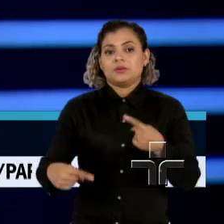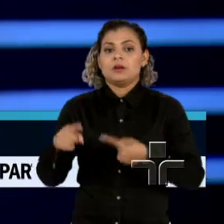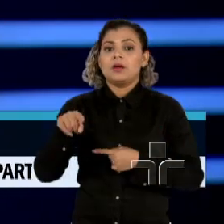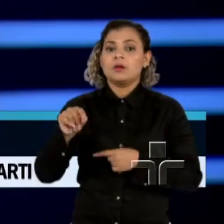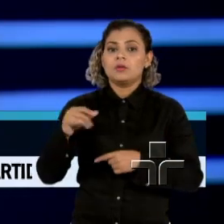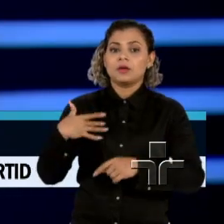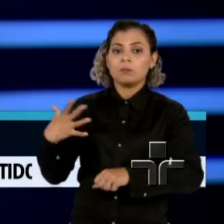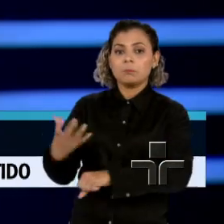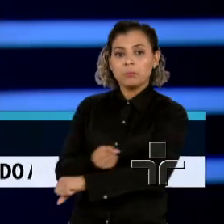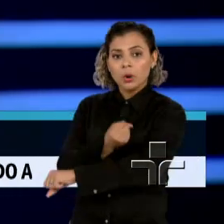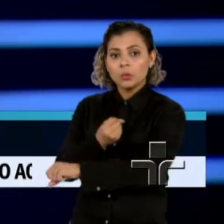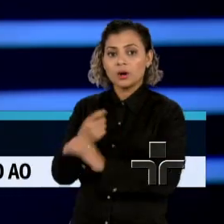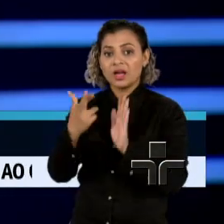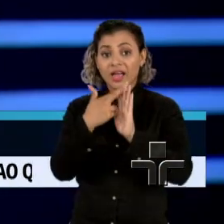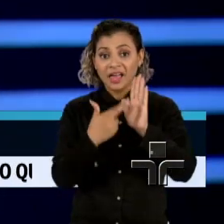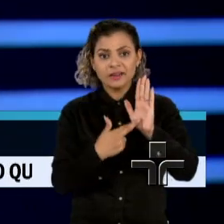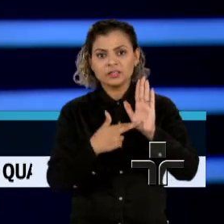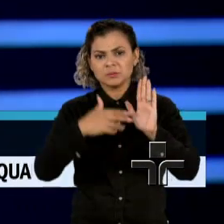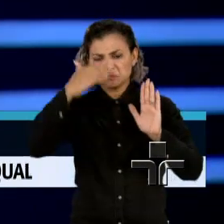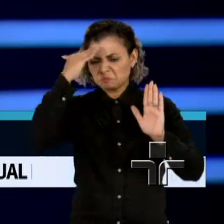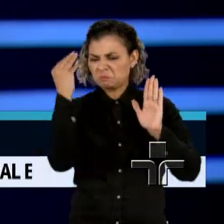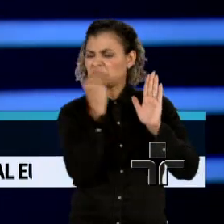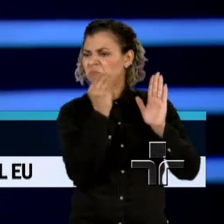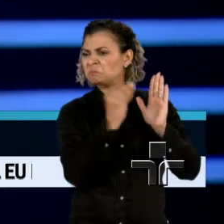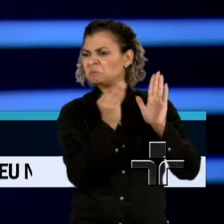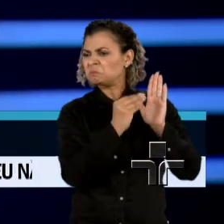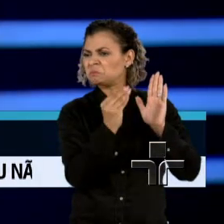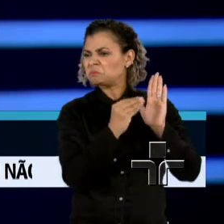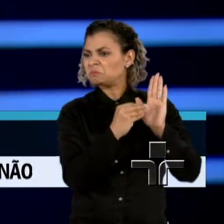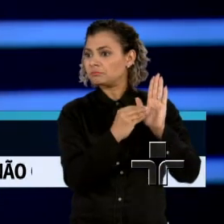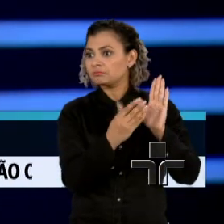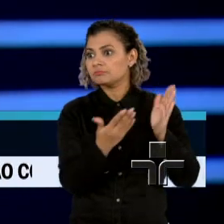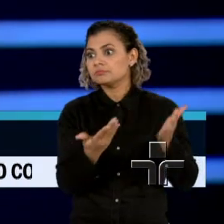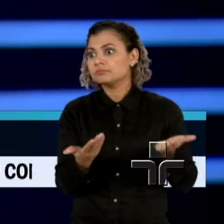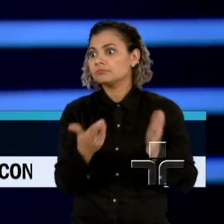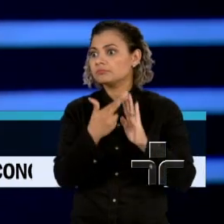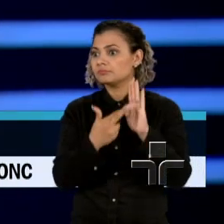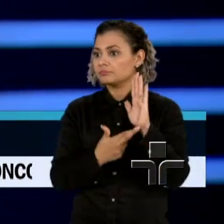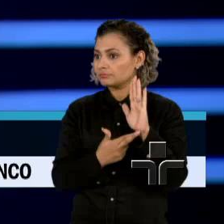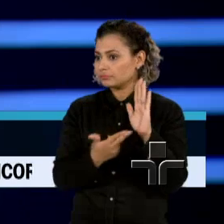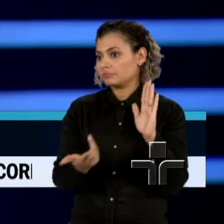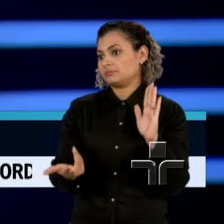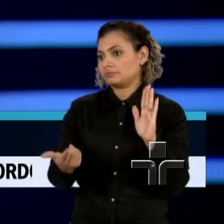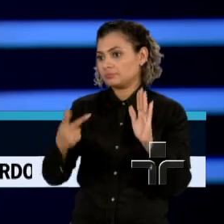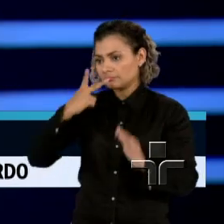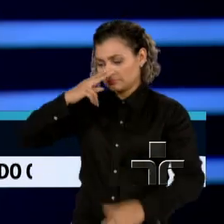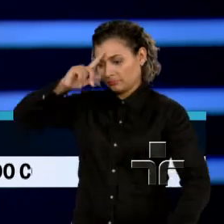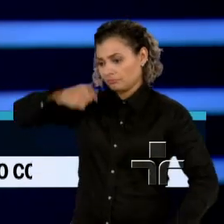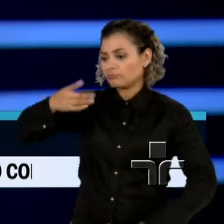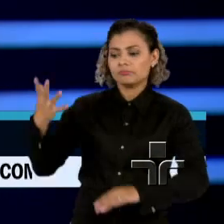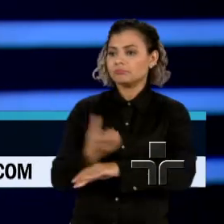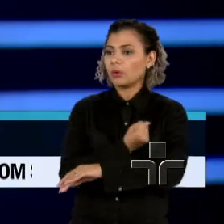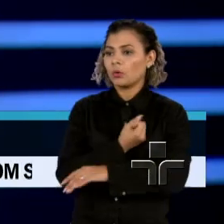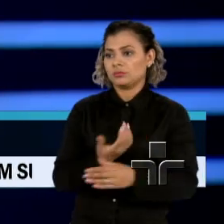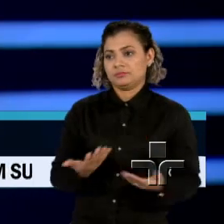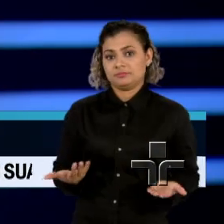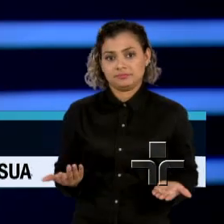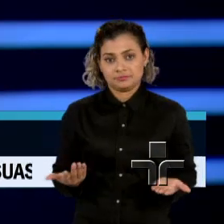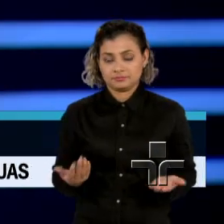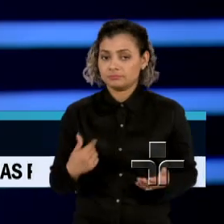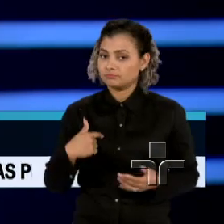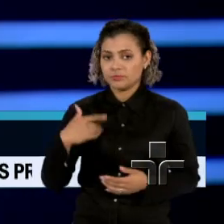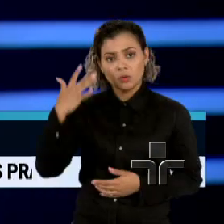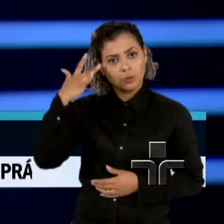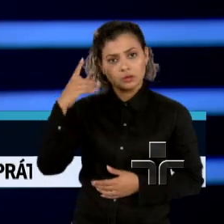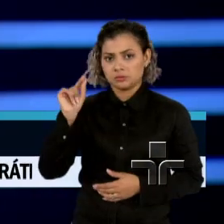você interrompe as regras do jogo, né? Quando você tem uma interrupção abrupta das regras do jogo pelo uso da força, etc. Eu não acho que